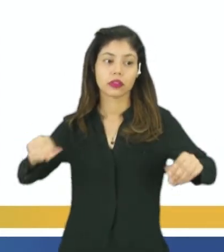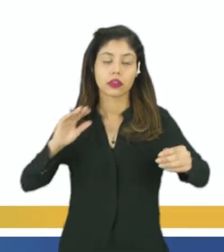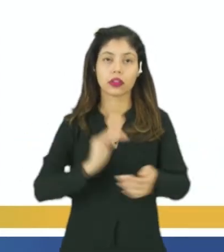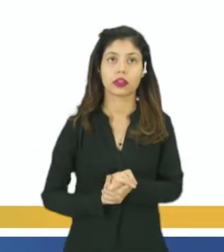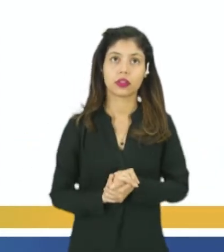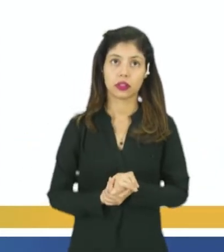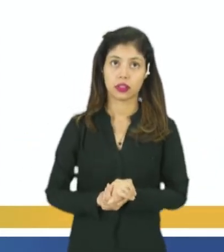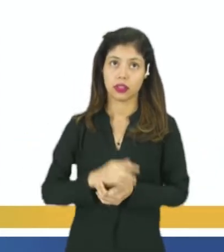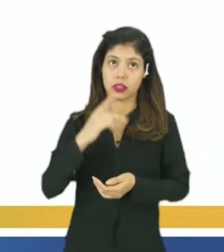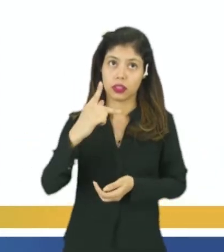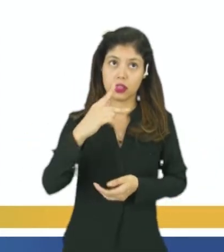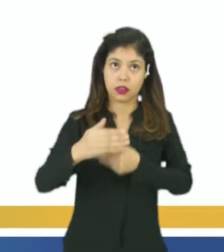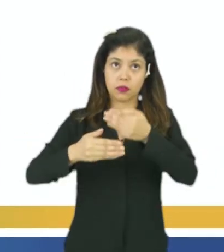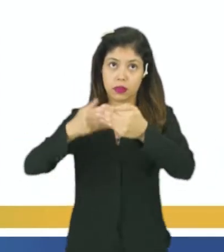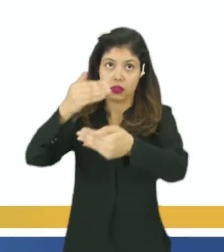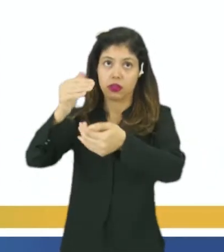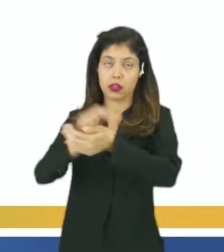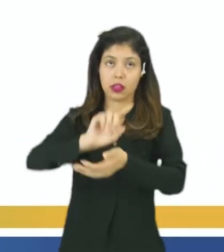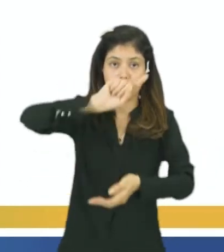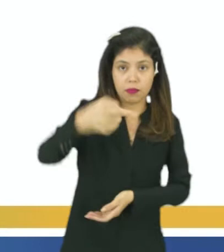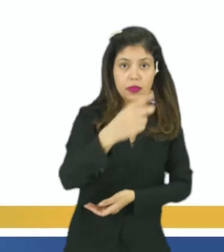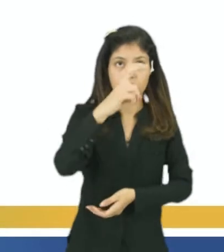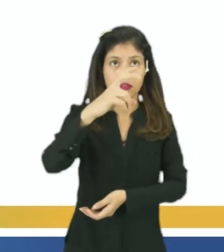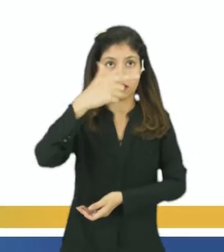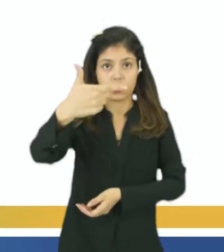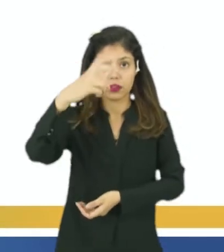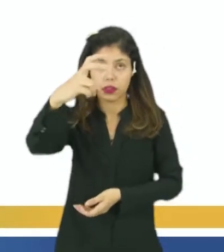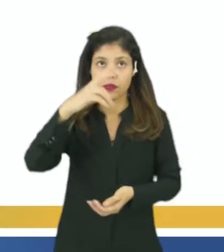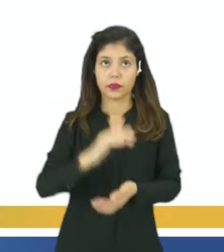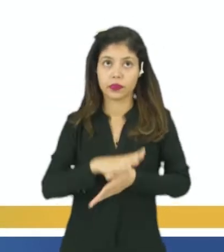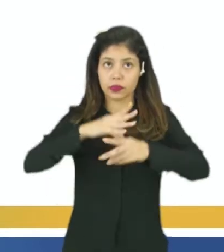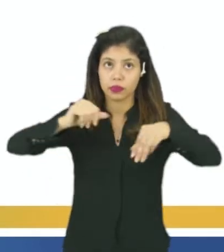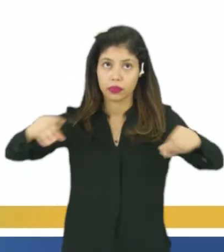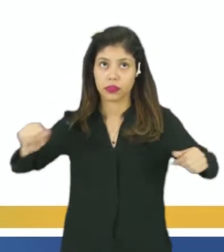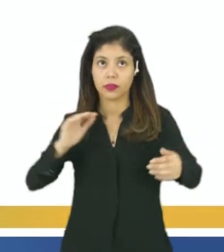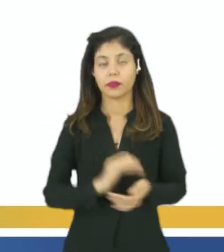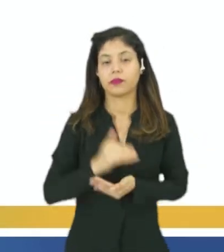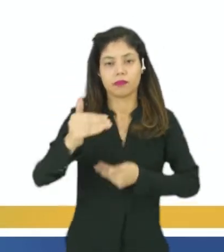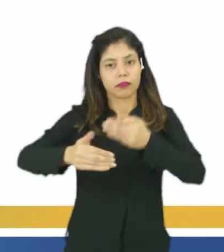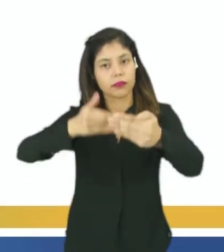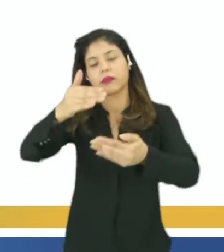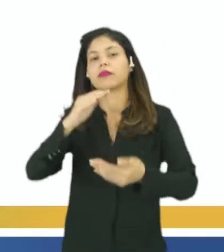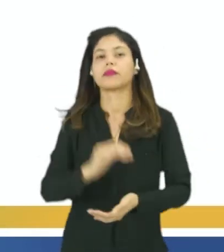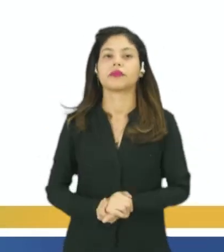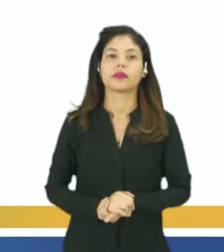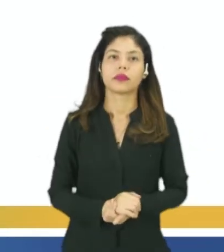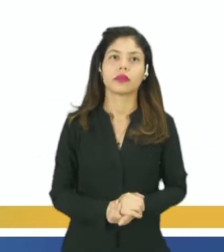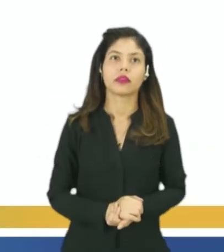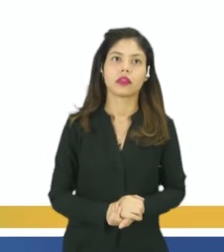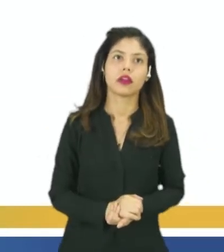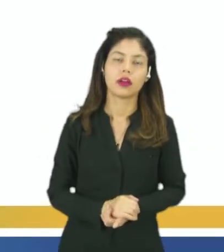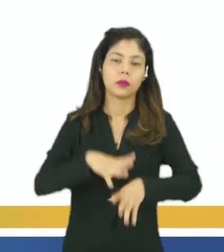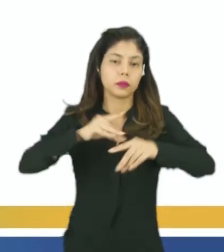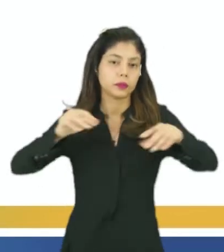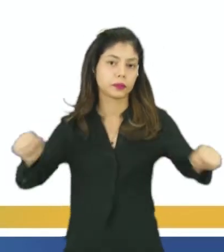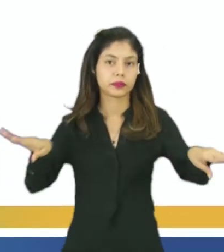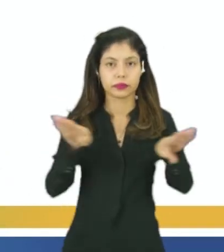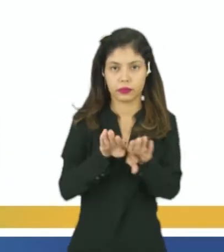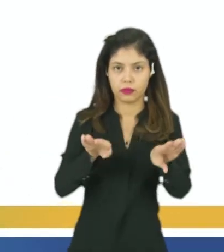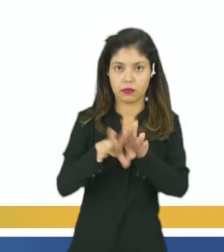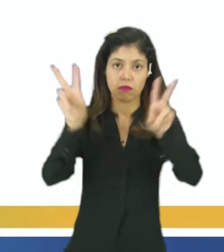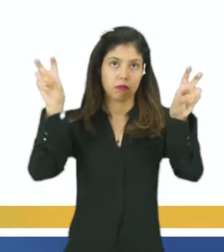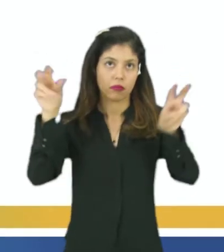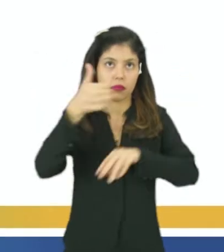em processo, tem um total aí de 1.525 terras em processos, e as terras quilombolas